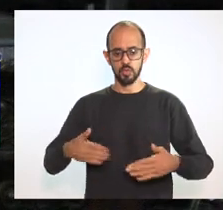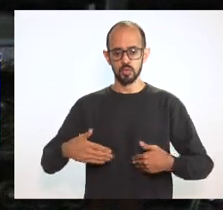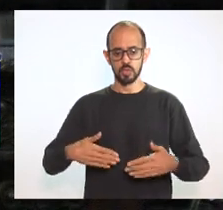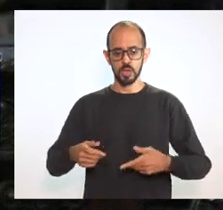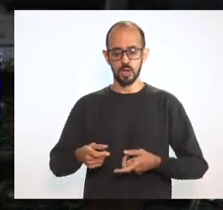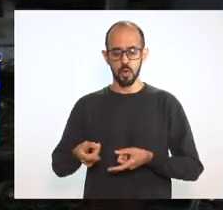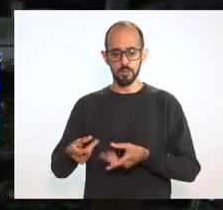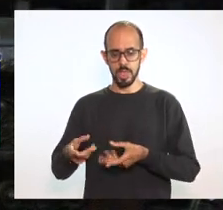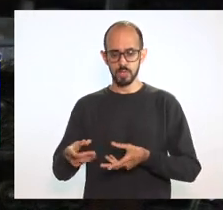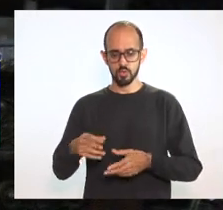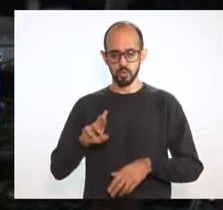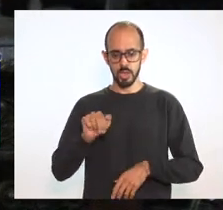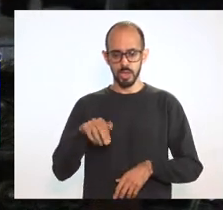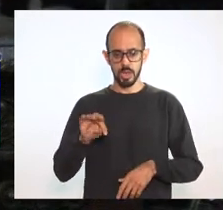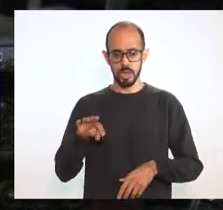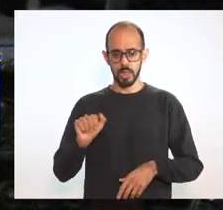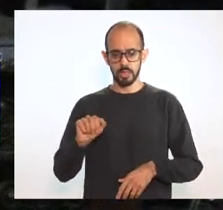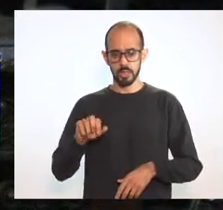Renata Souza.